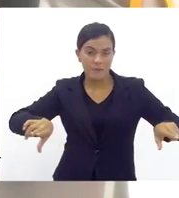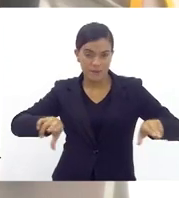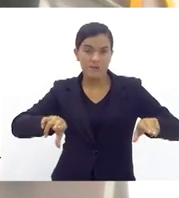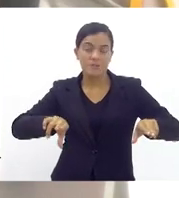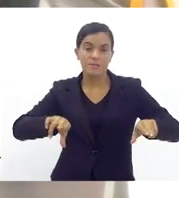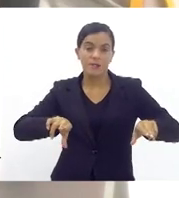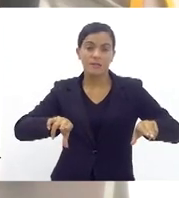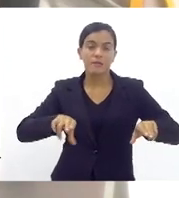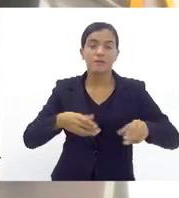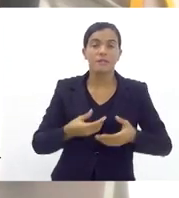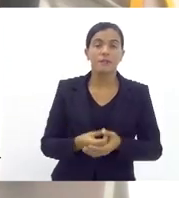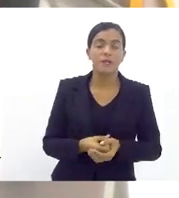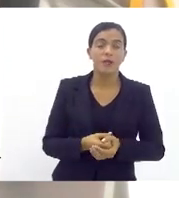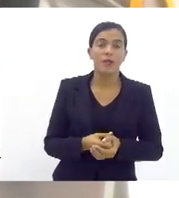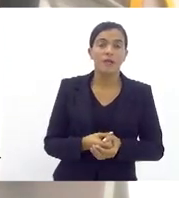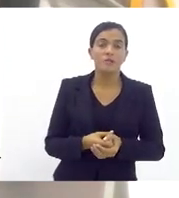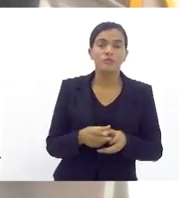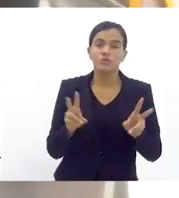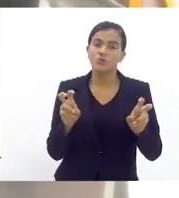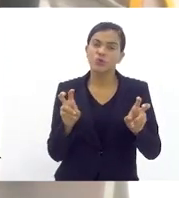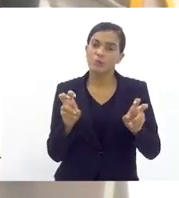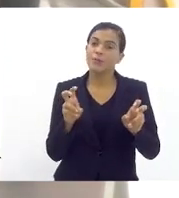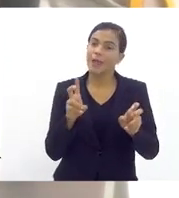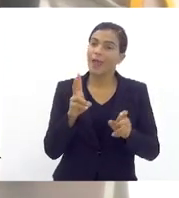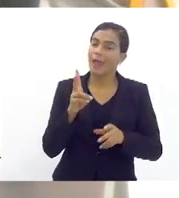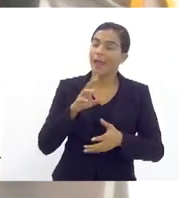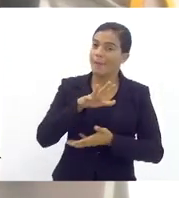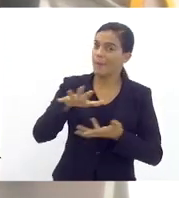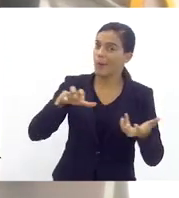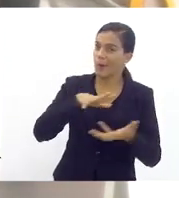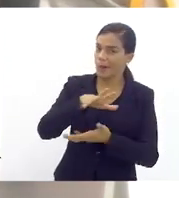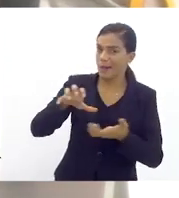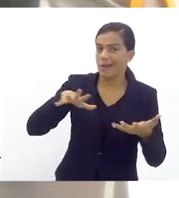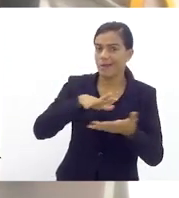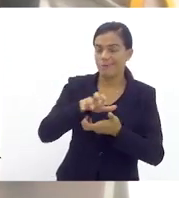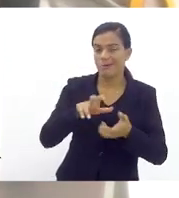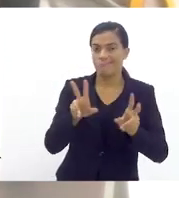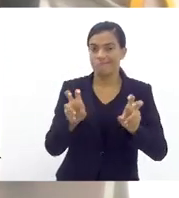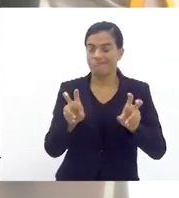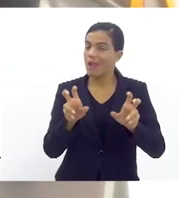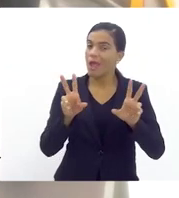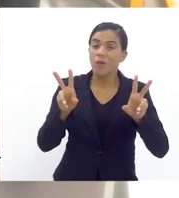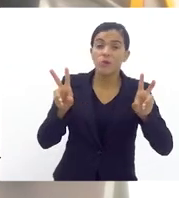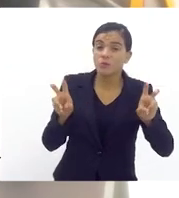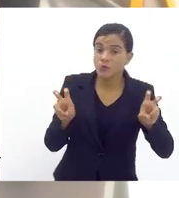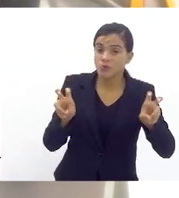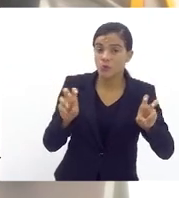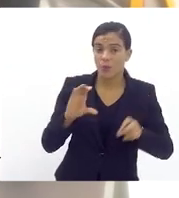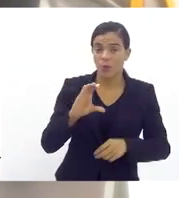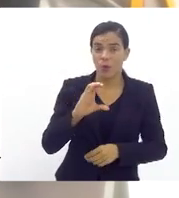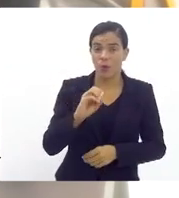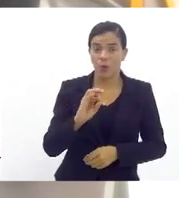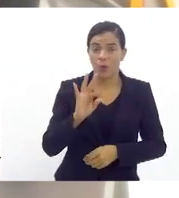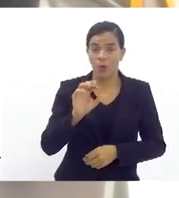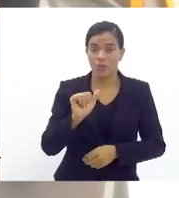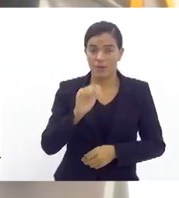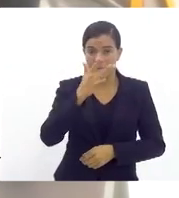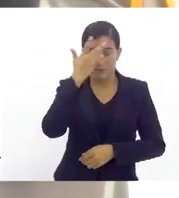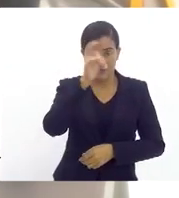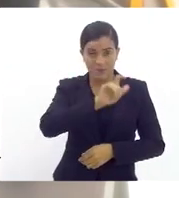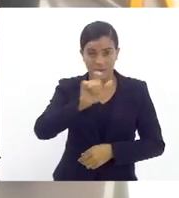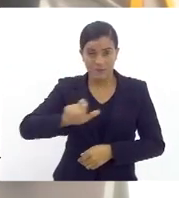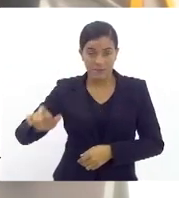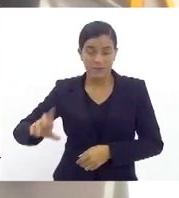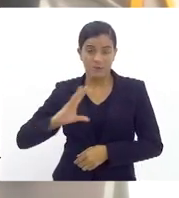temática que ainda é, de certa forma, muito polêmica e não deveria ser, que é a questão de cotas para pessoas trans em